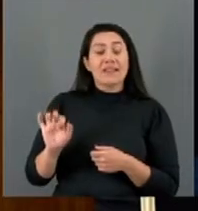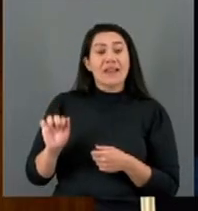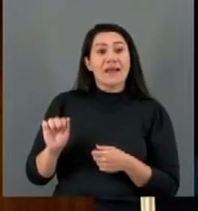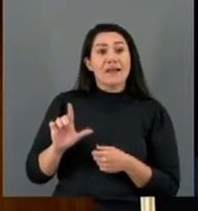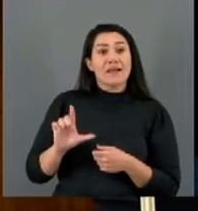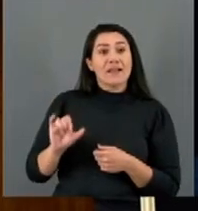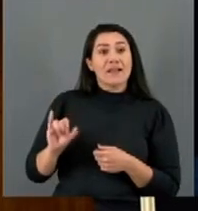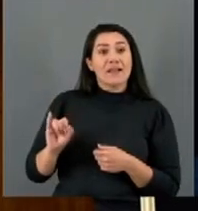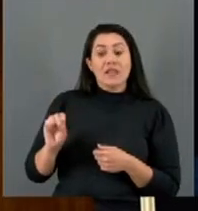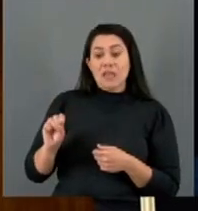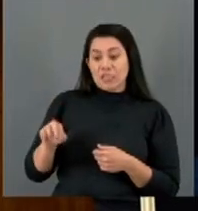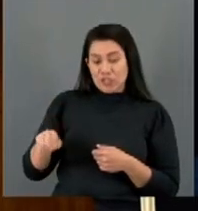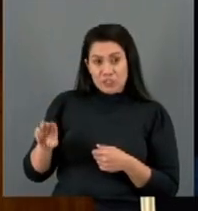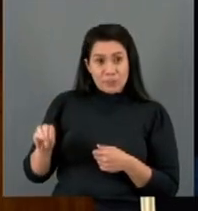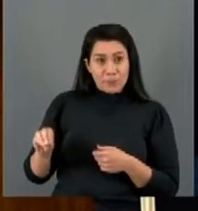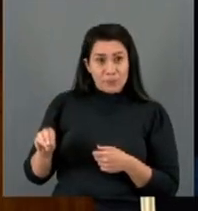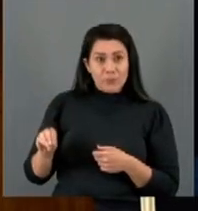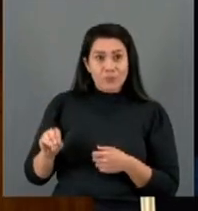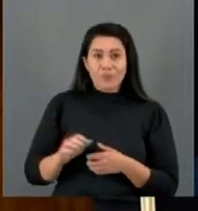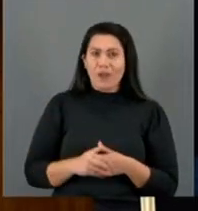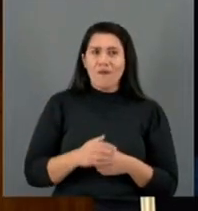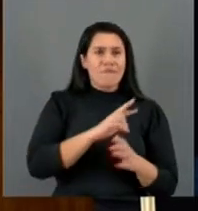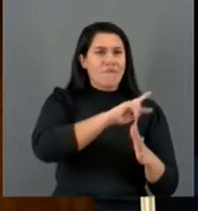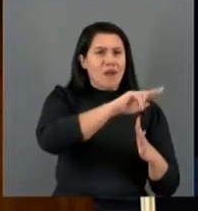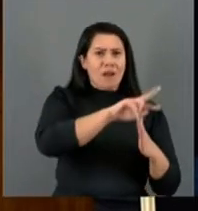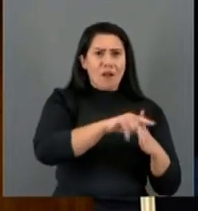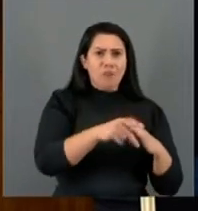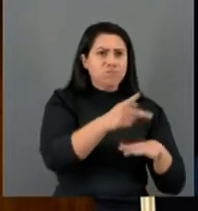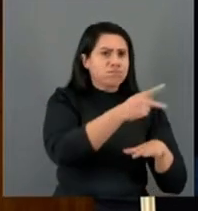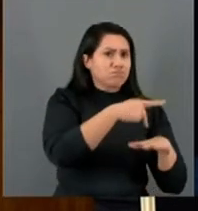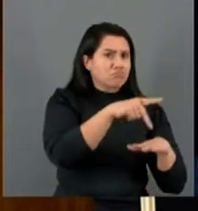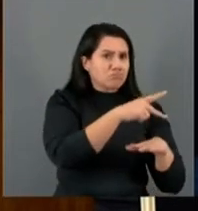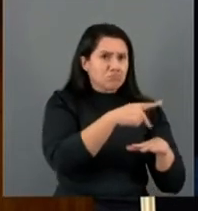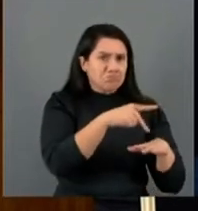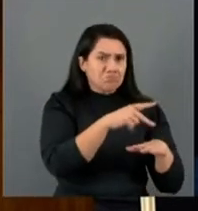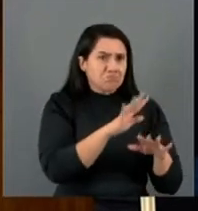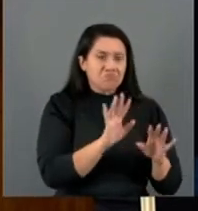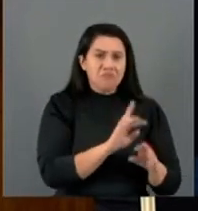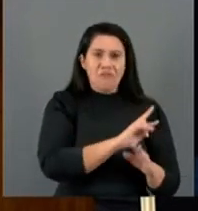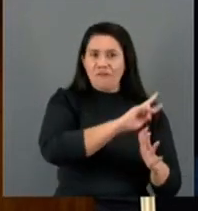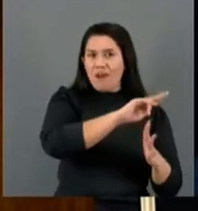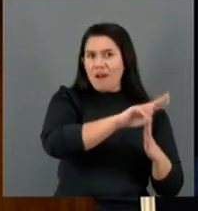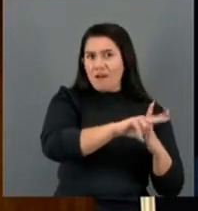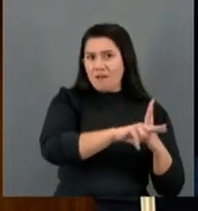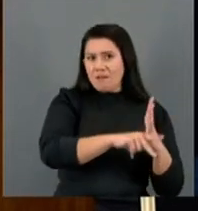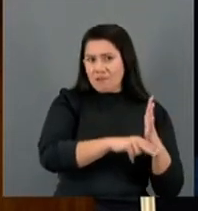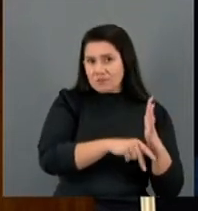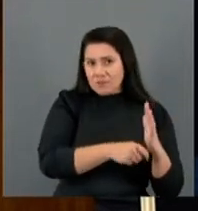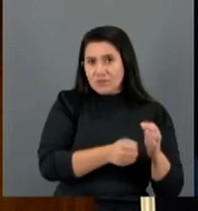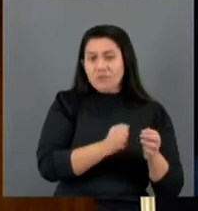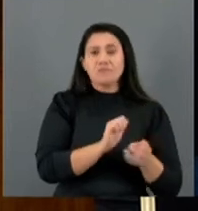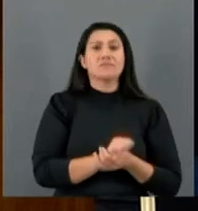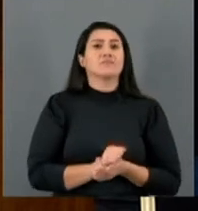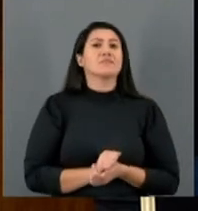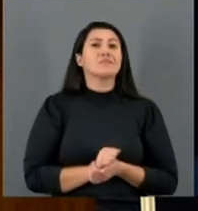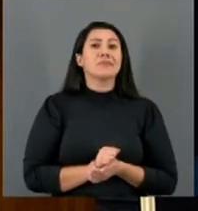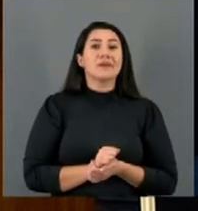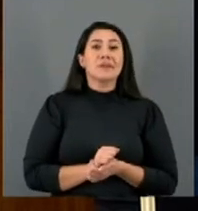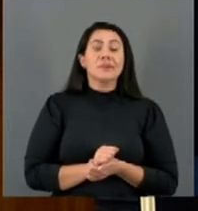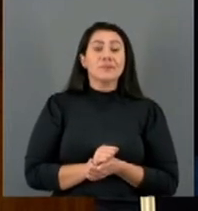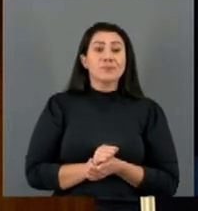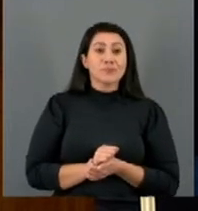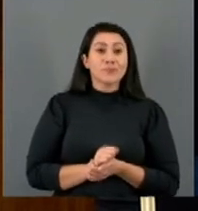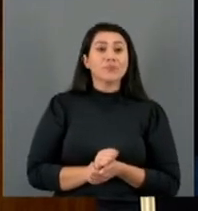referência de país, mas vou comparar com a meca do capitalismo, que são